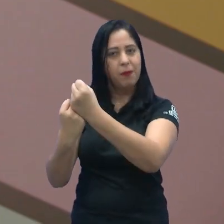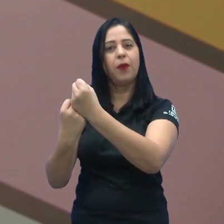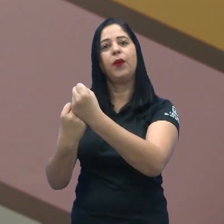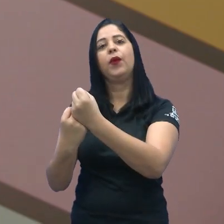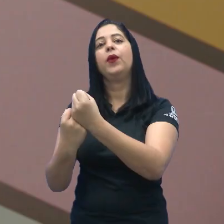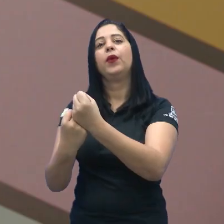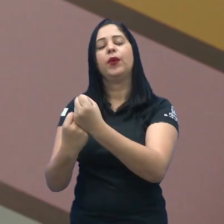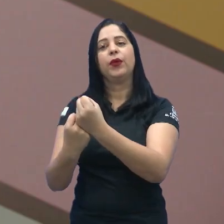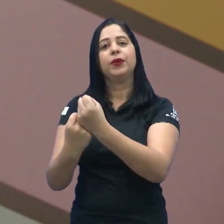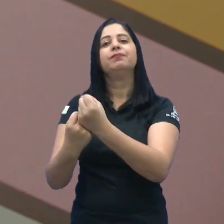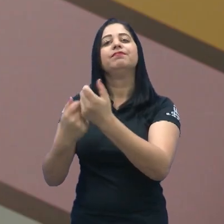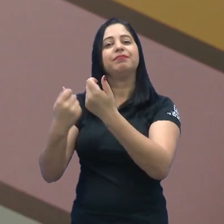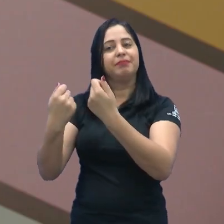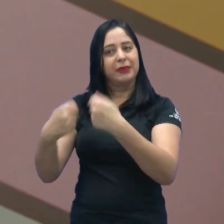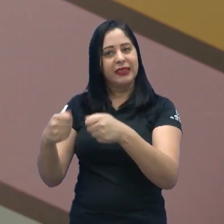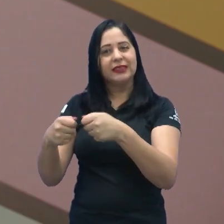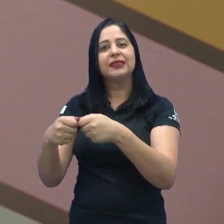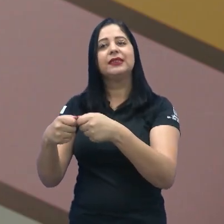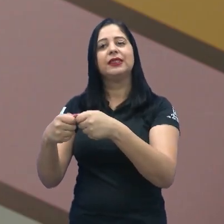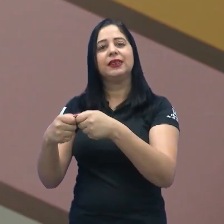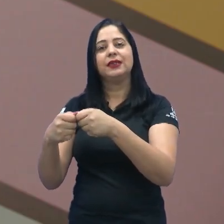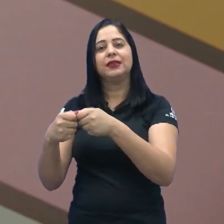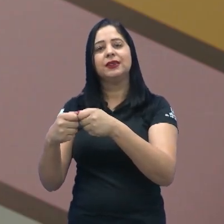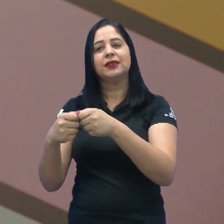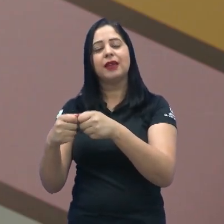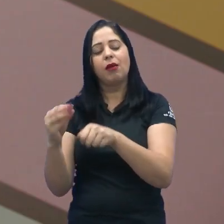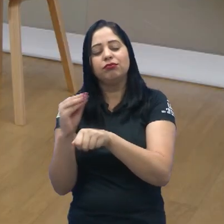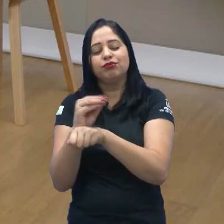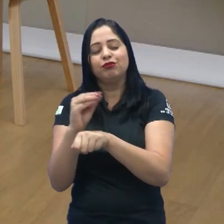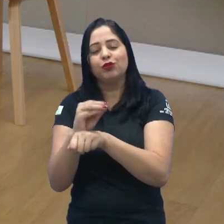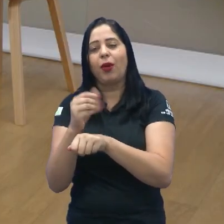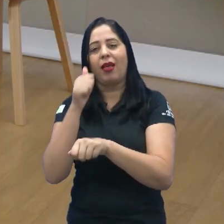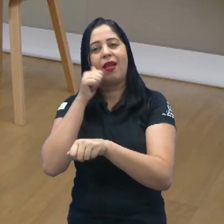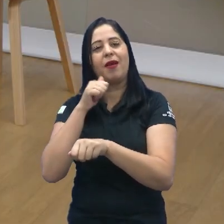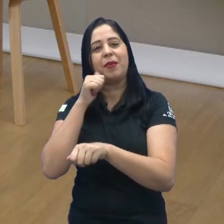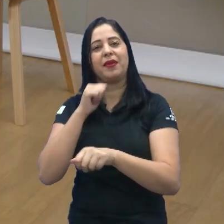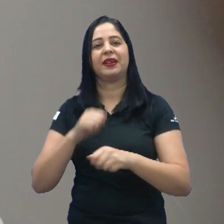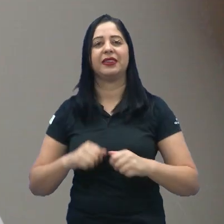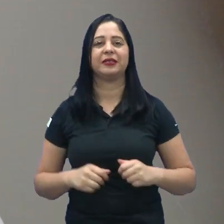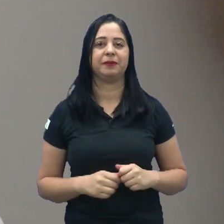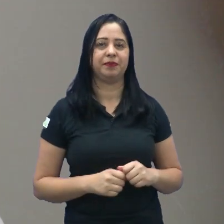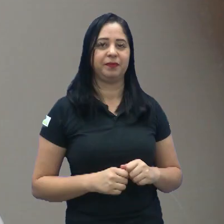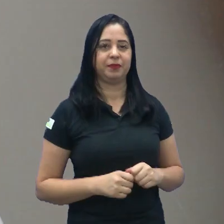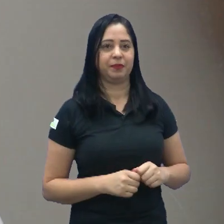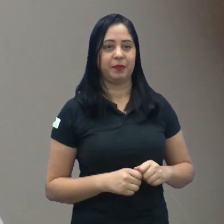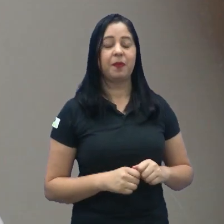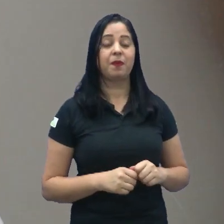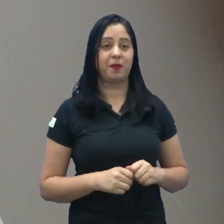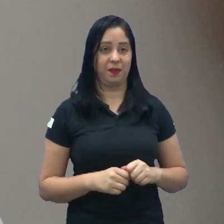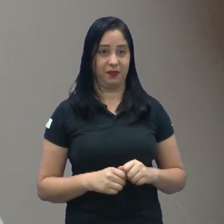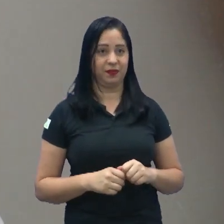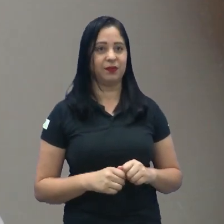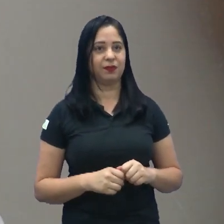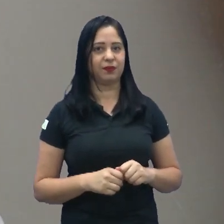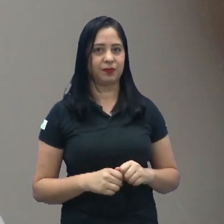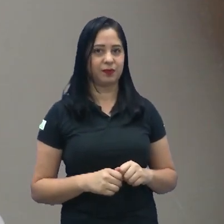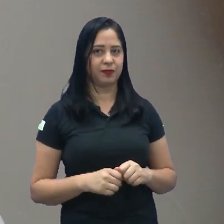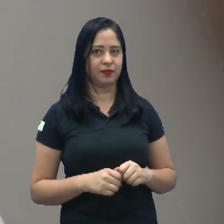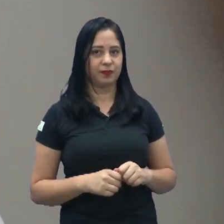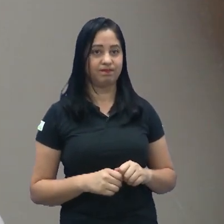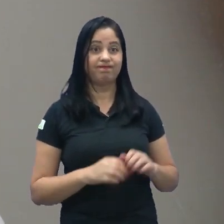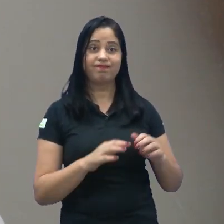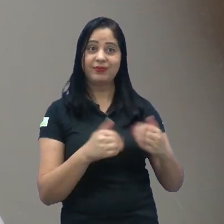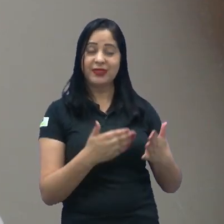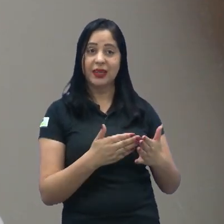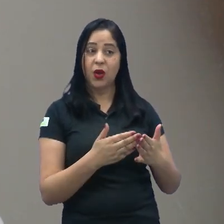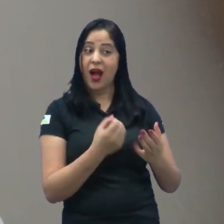com carinho, né, tanto quanto essa gestante. Perfeito. E as mulheres, de repente, que não têm essa rede de